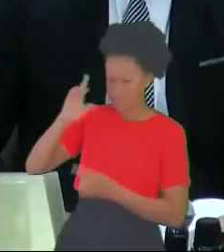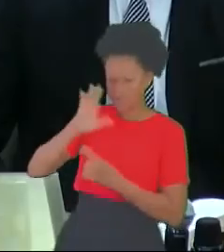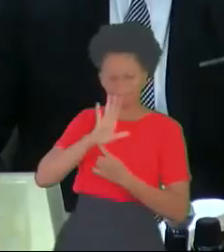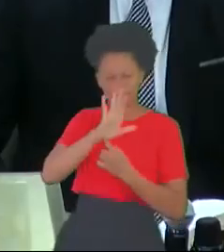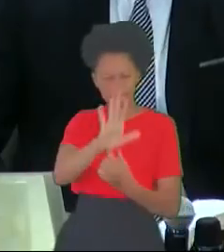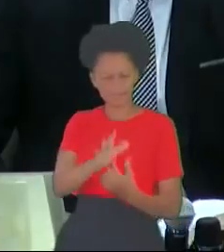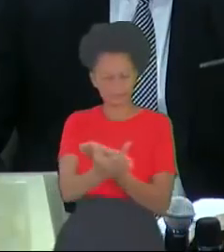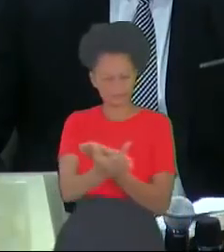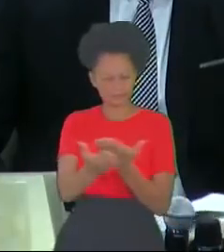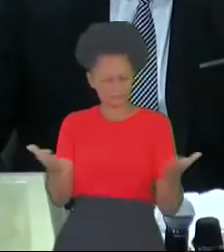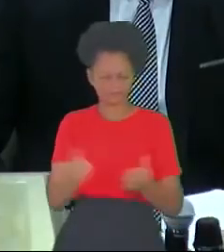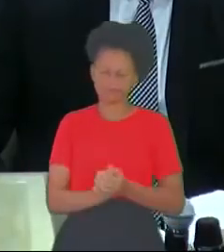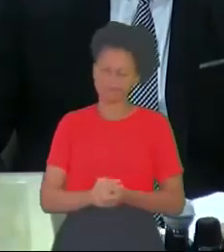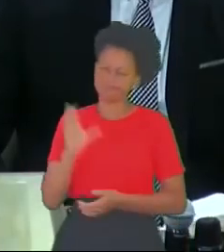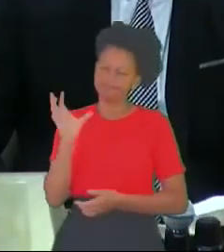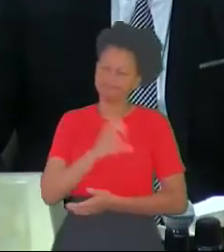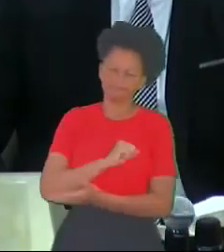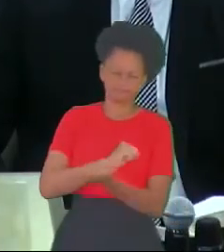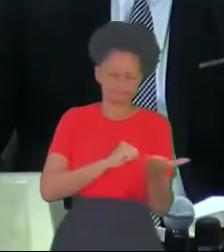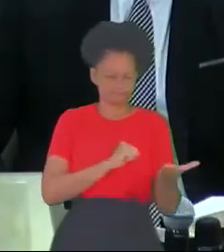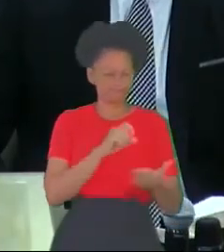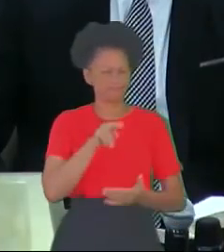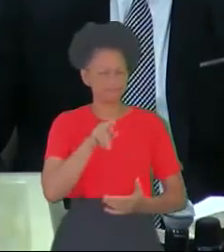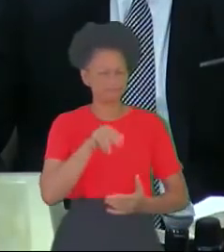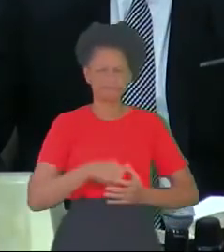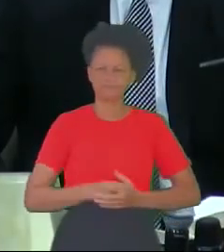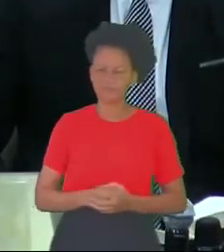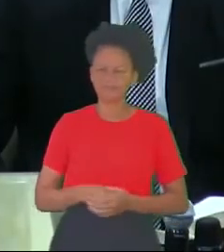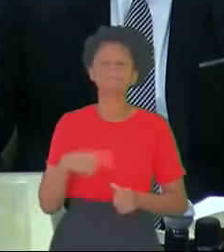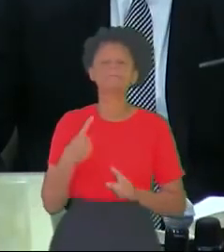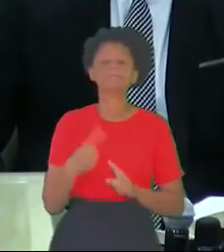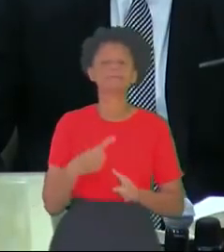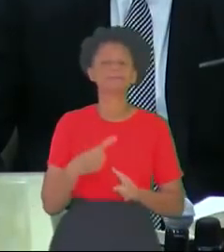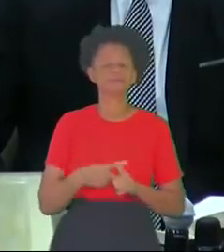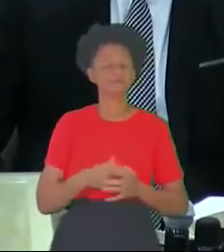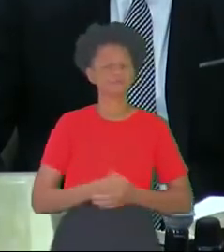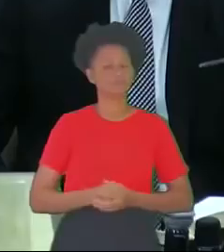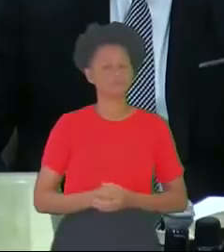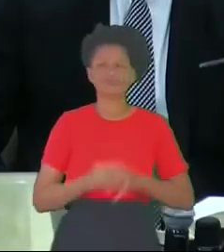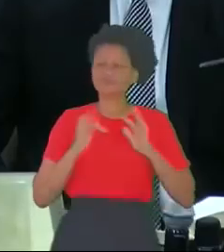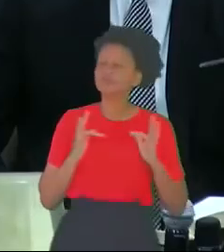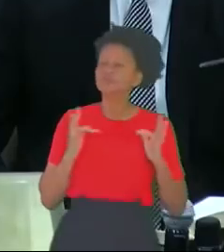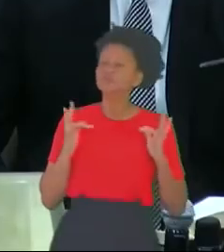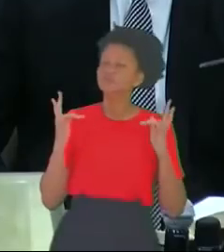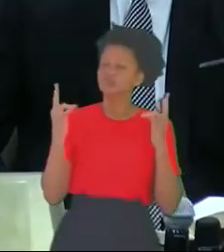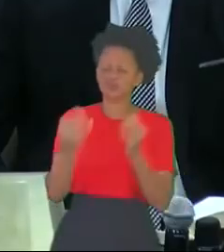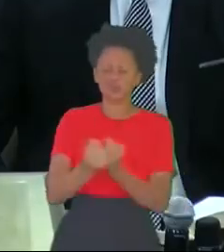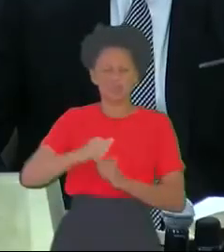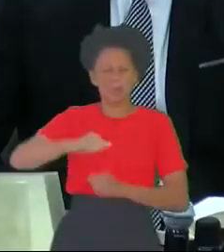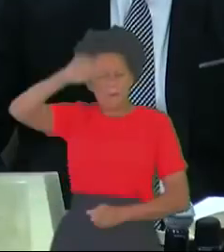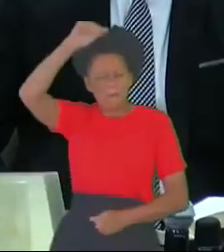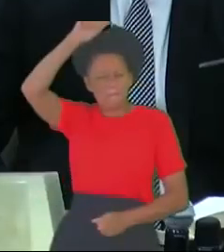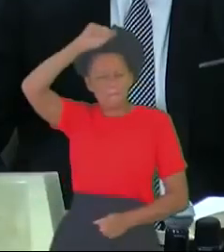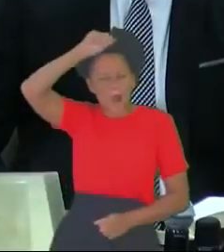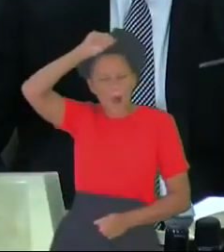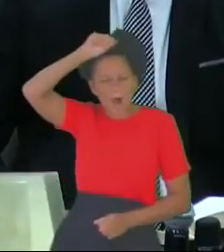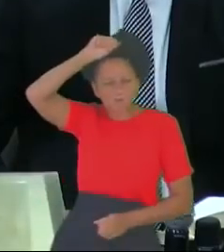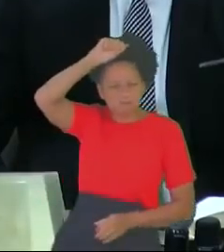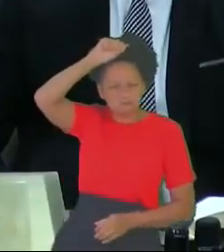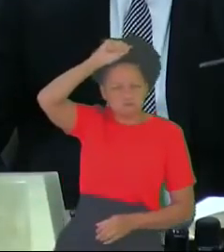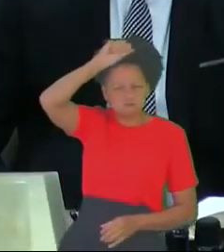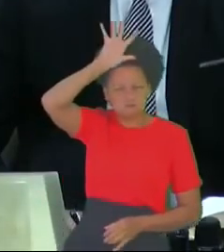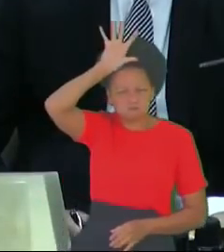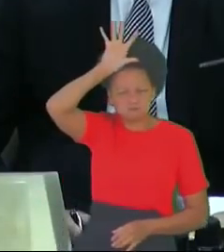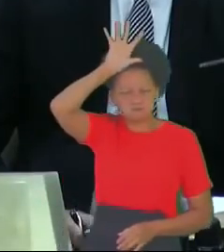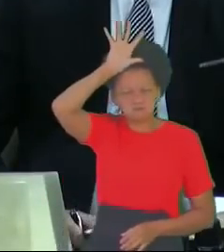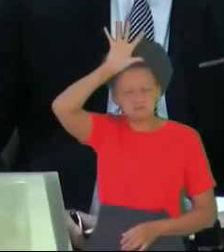manifestações? Meus amados irmãos, porque todo avivamento não é por causa de